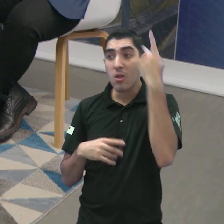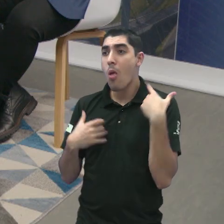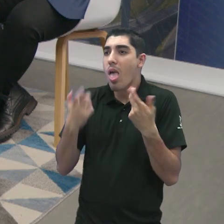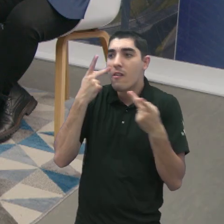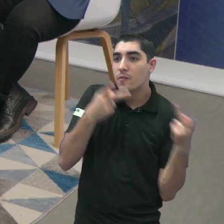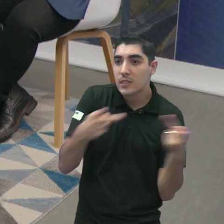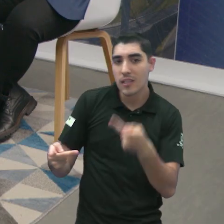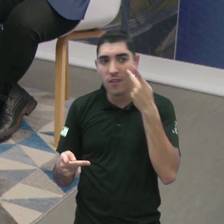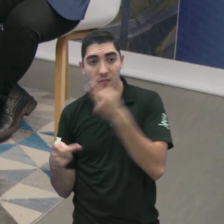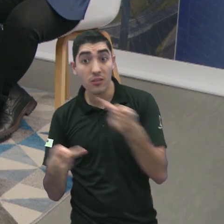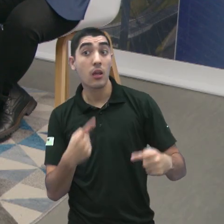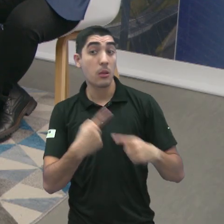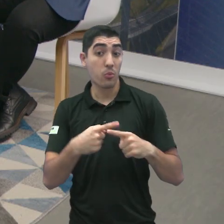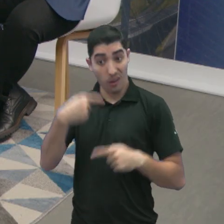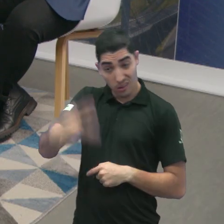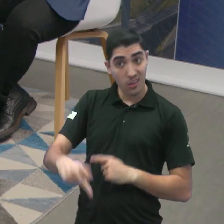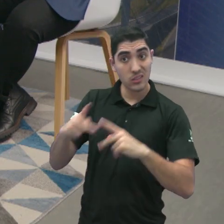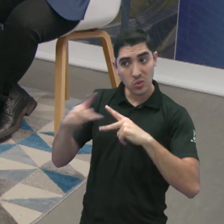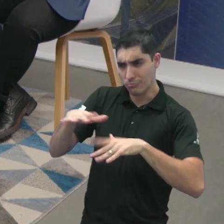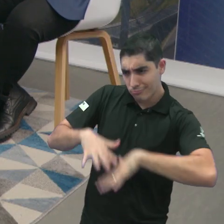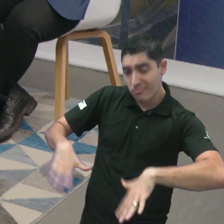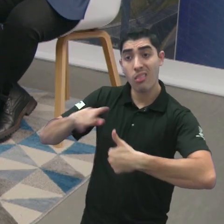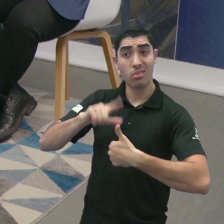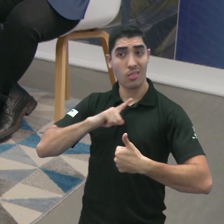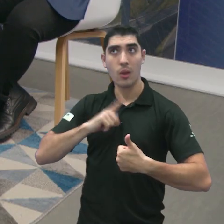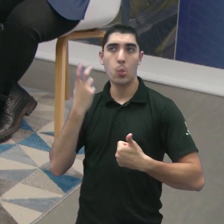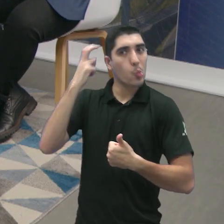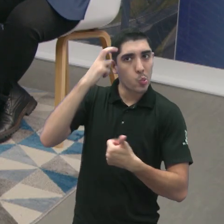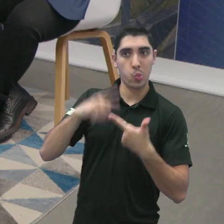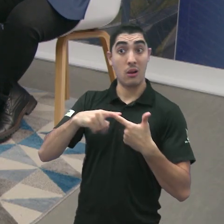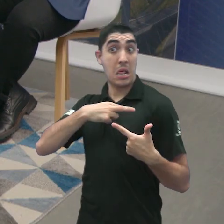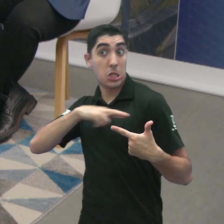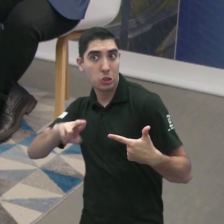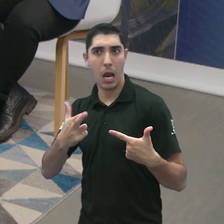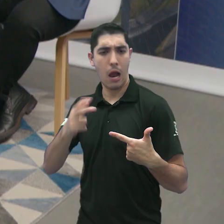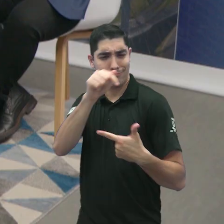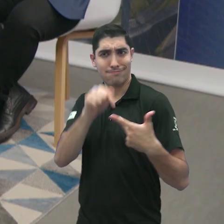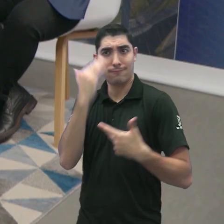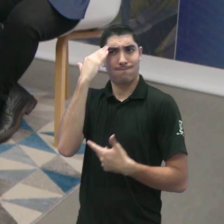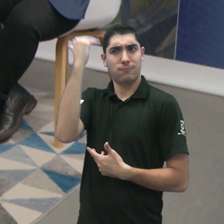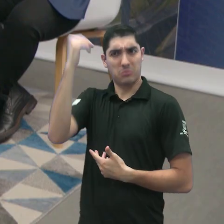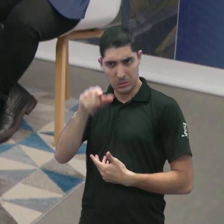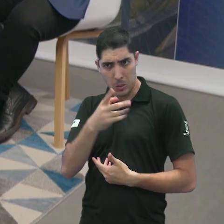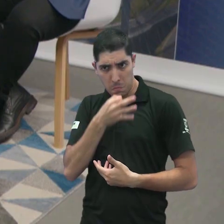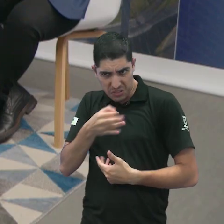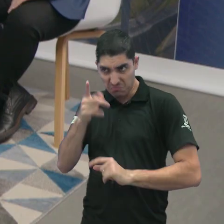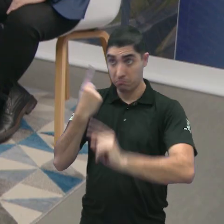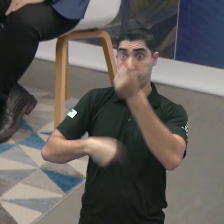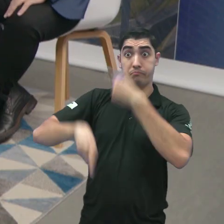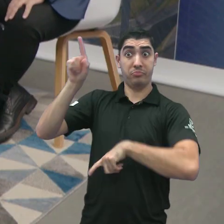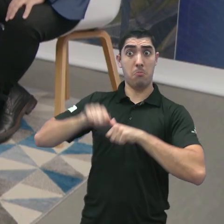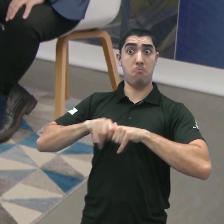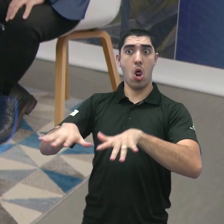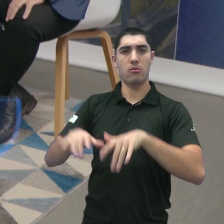mais procurando a região, porque a nossa região é muito rica, né, em cultura, a parte religiosa, eu acho que vai avançar muito. Você concorda